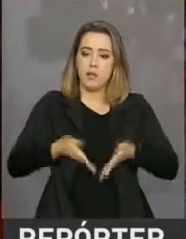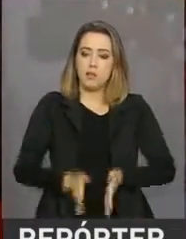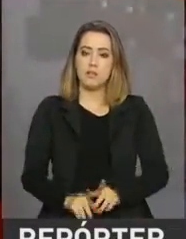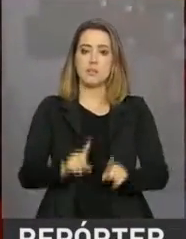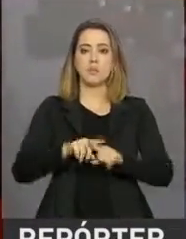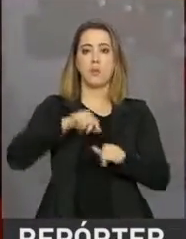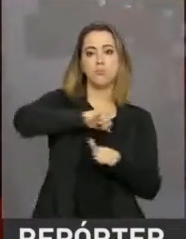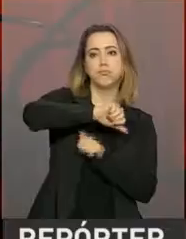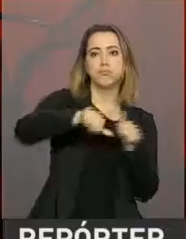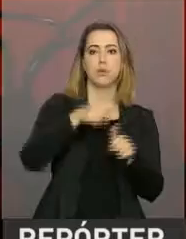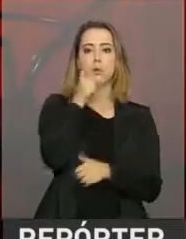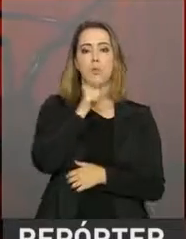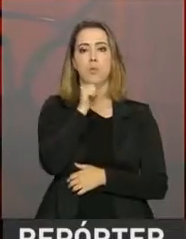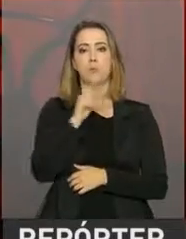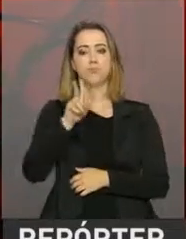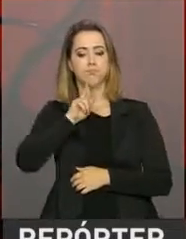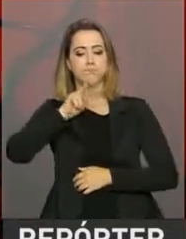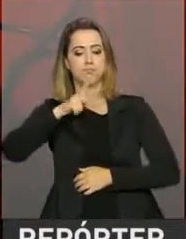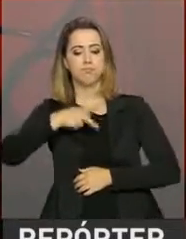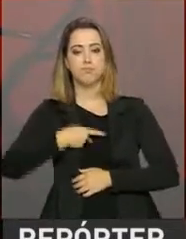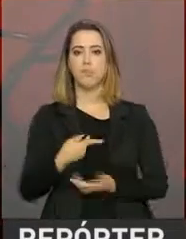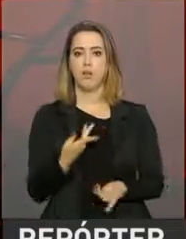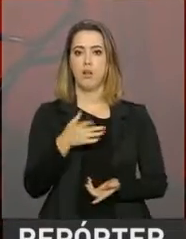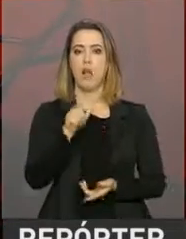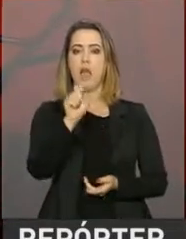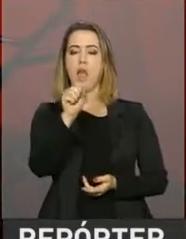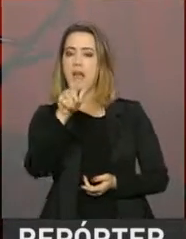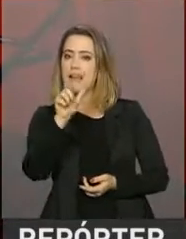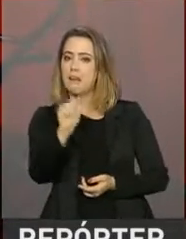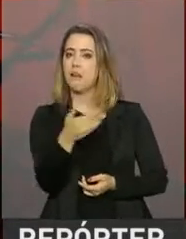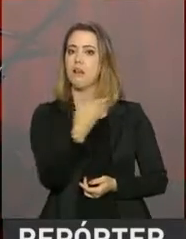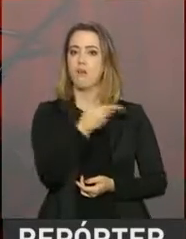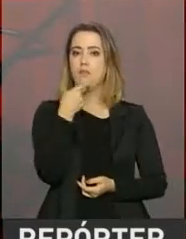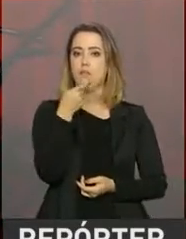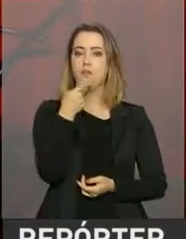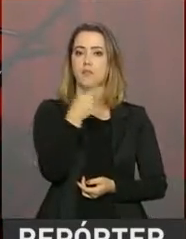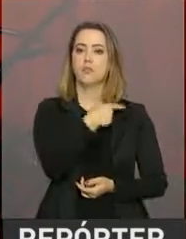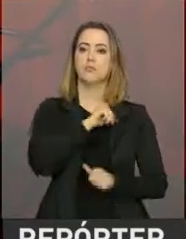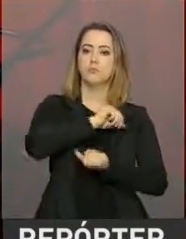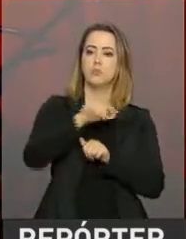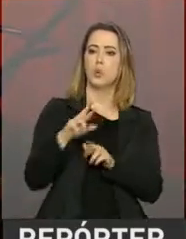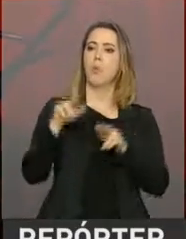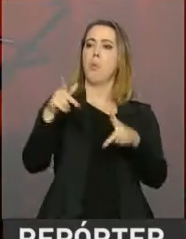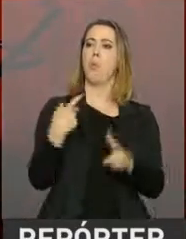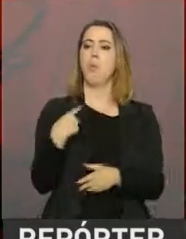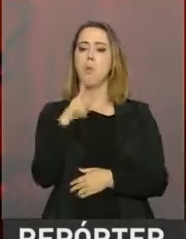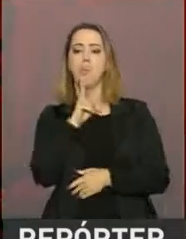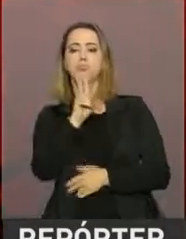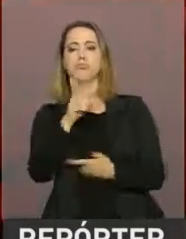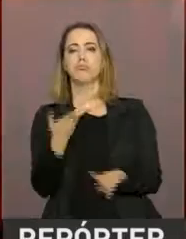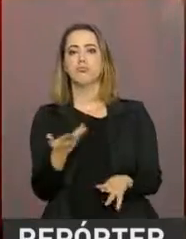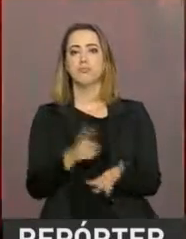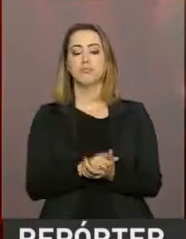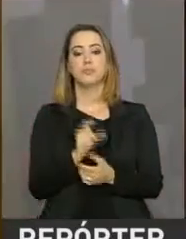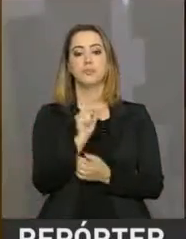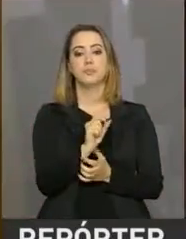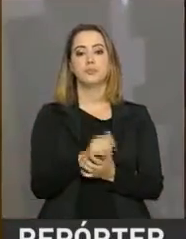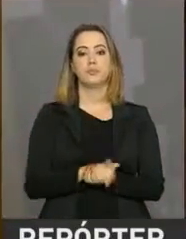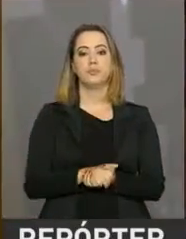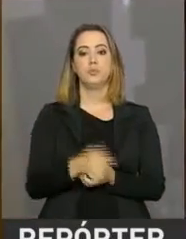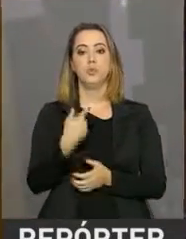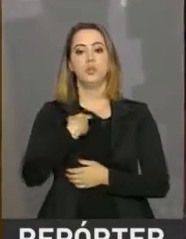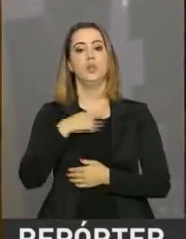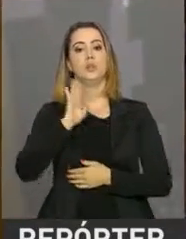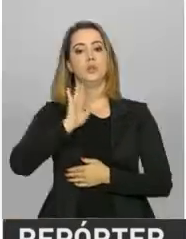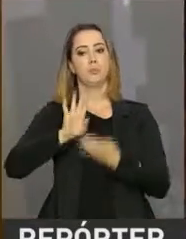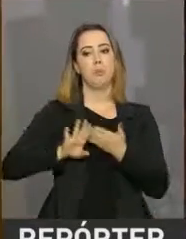identifica como mulher. Ela fala sobre o tratamento diferenciado que já recebeu por conta de sua identidade de gênero. Eu já fui